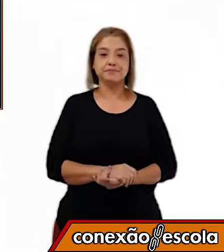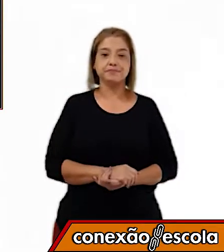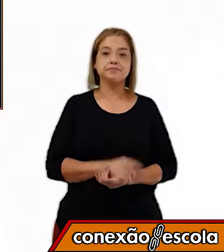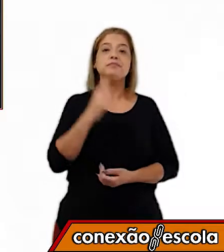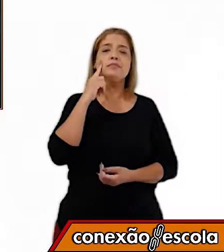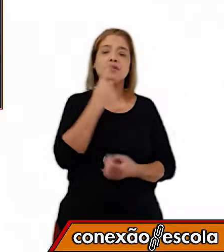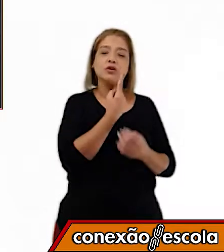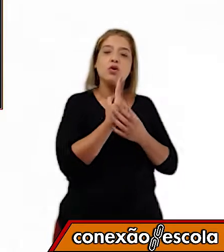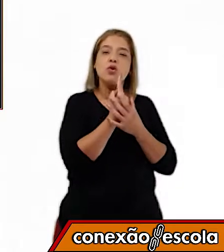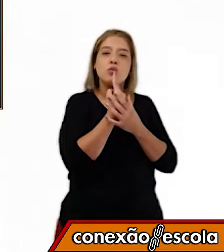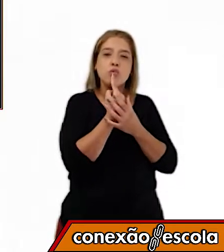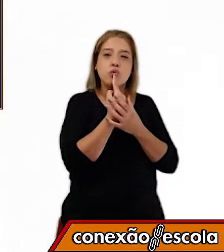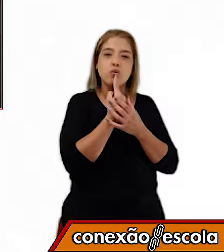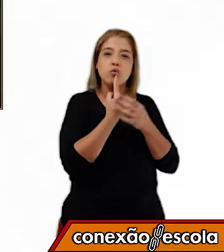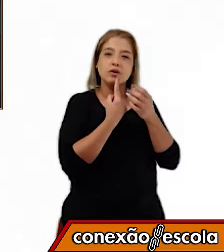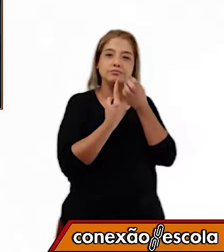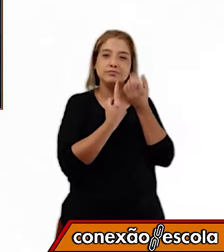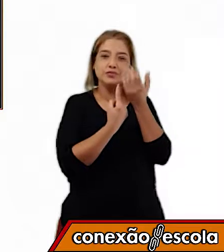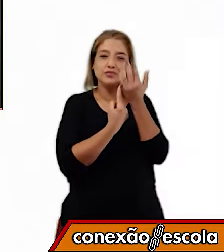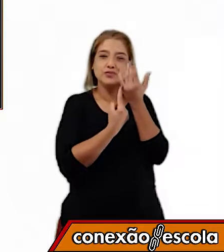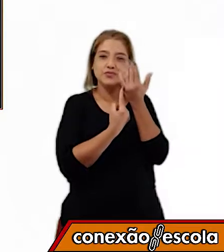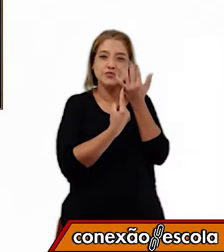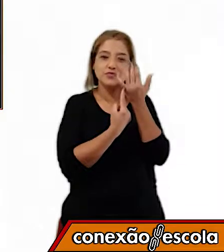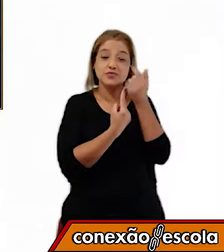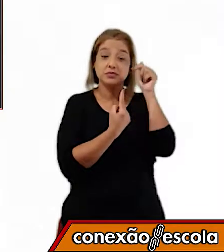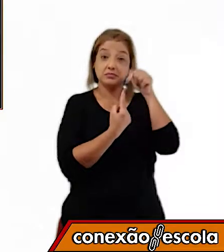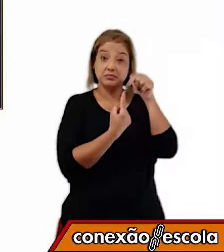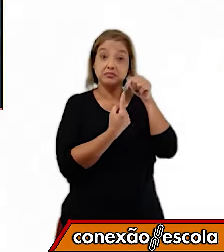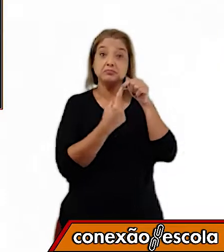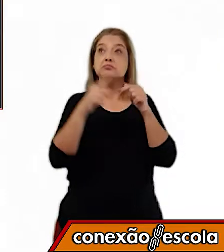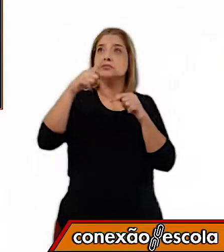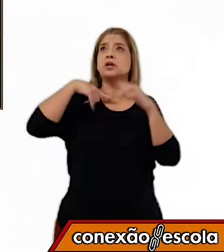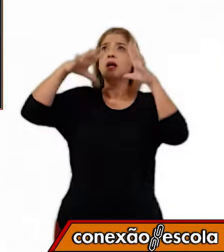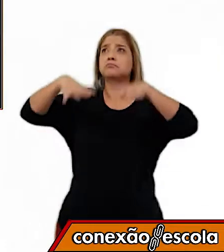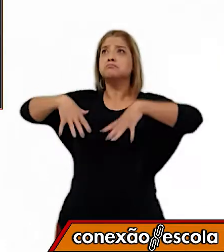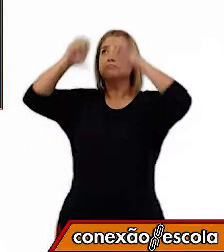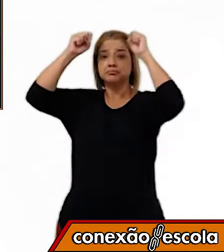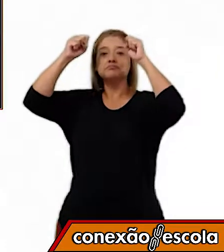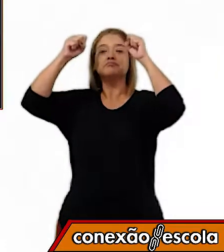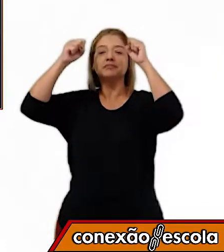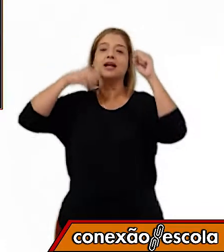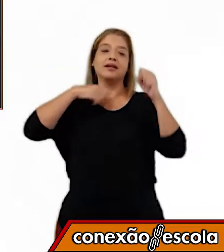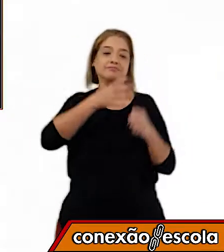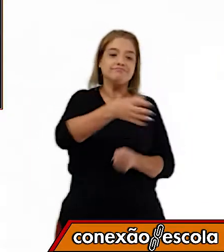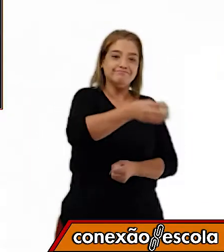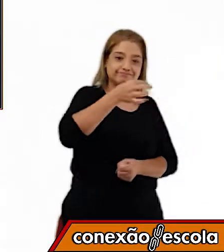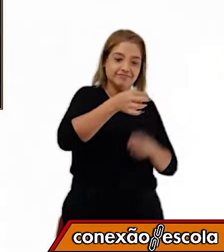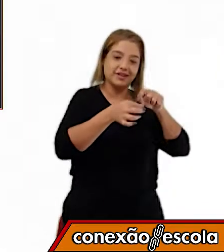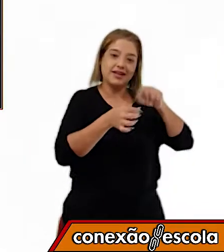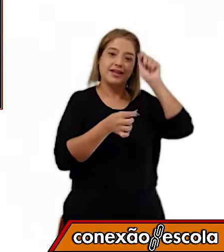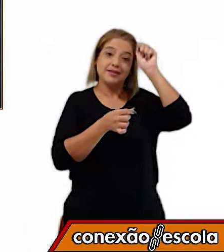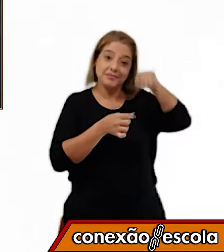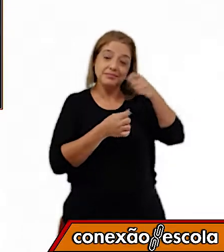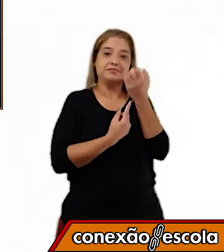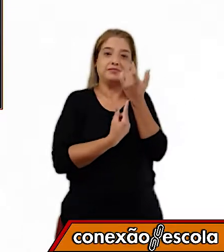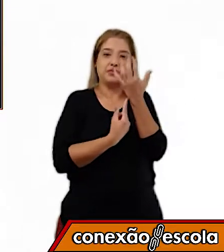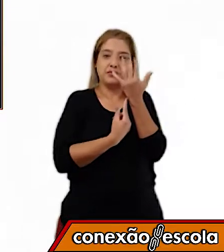vela. Quando acaba a luz em casa, pegamos uma vela que está em estado físico